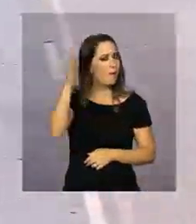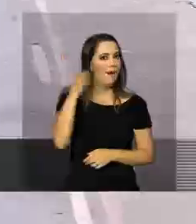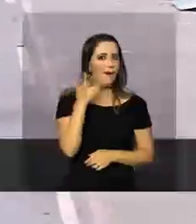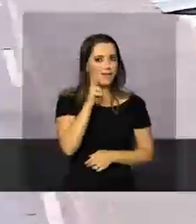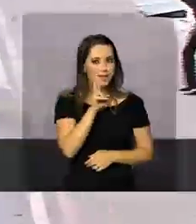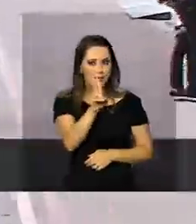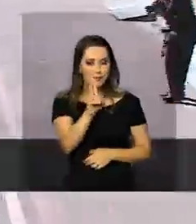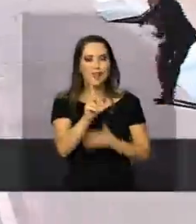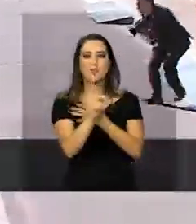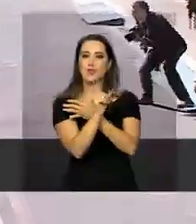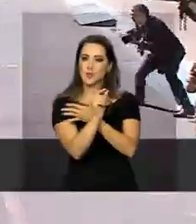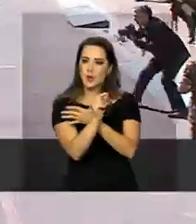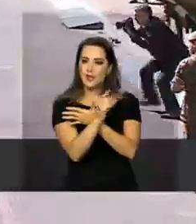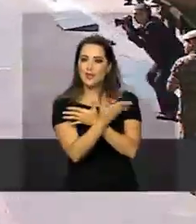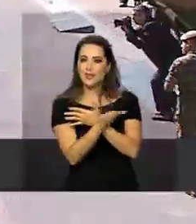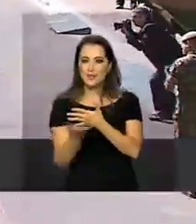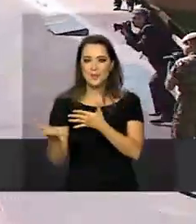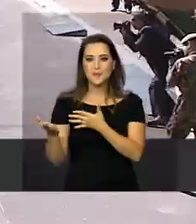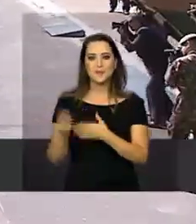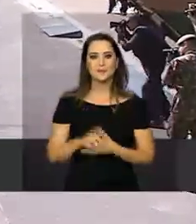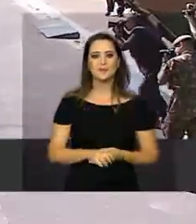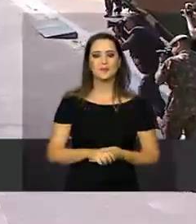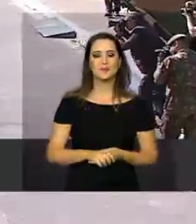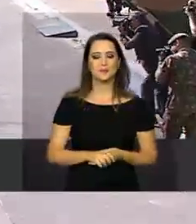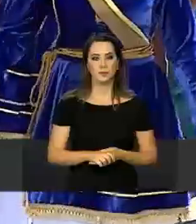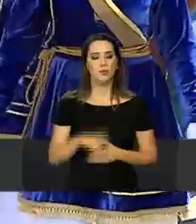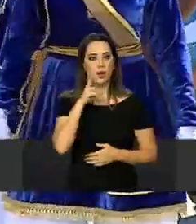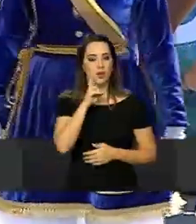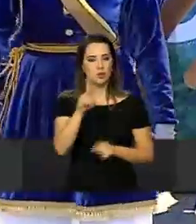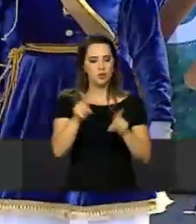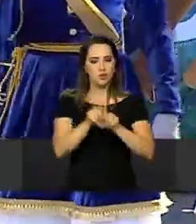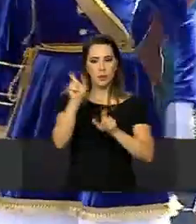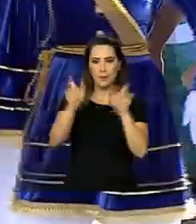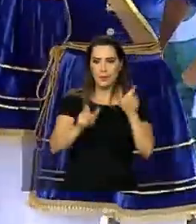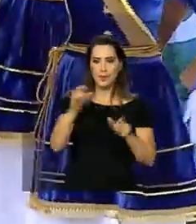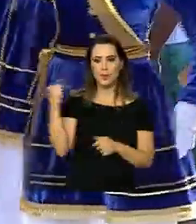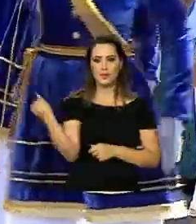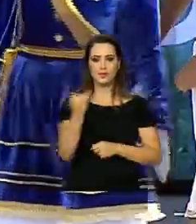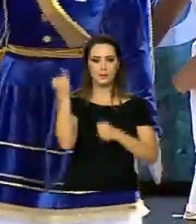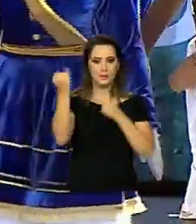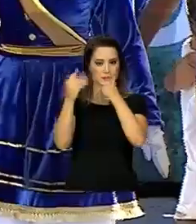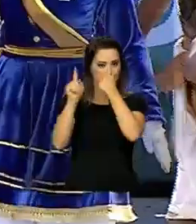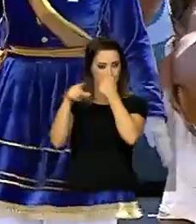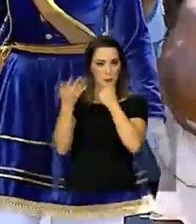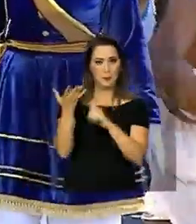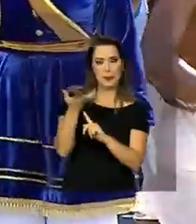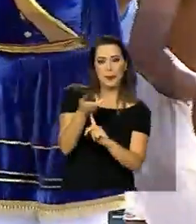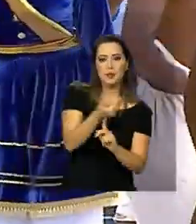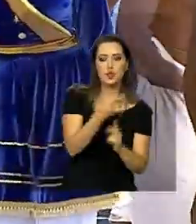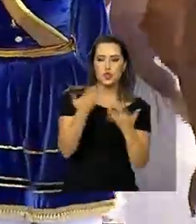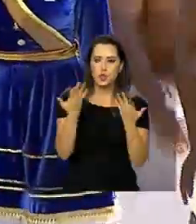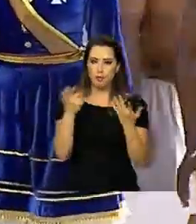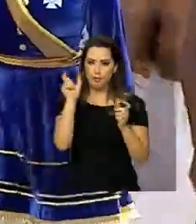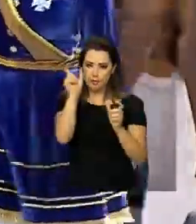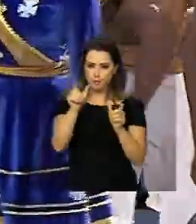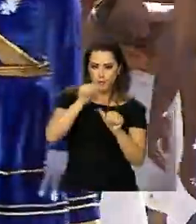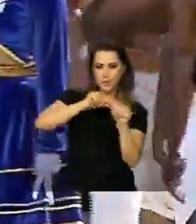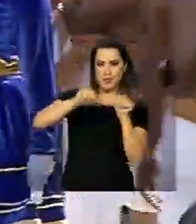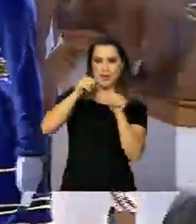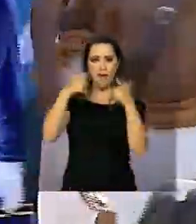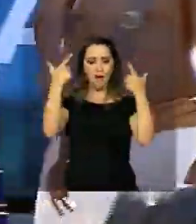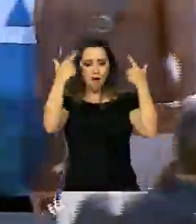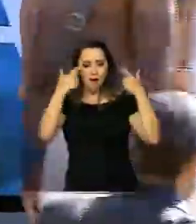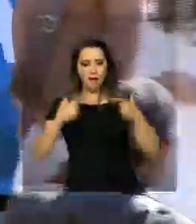Twitter, @TVNBR. A gente está vendo aí personagens, né? São artistas que estão aí caracterizados pelas